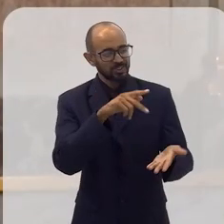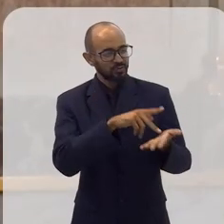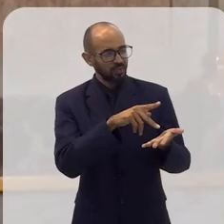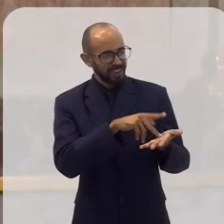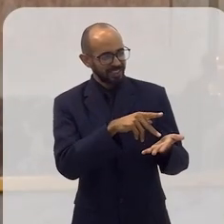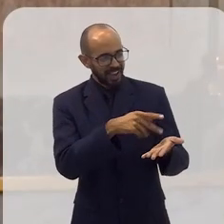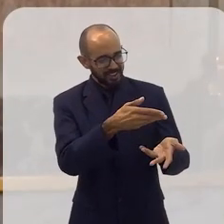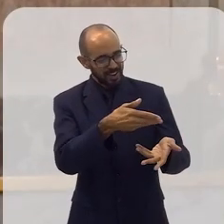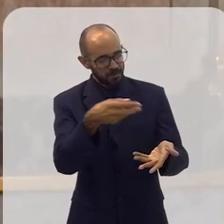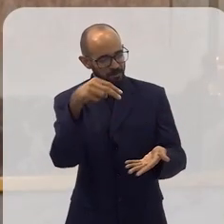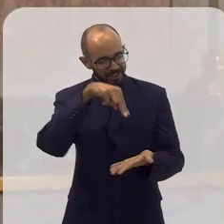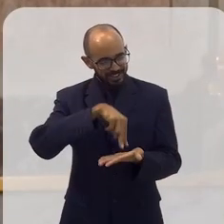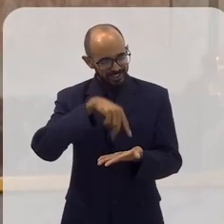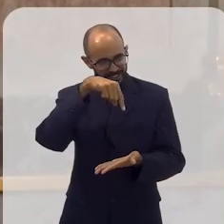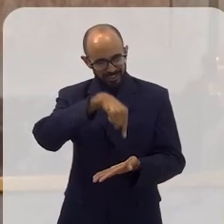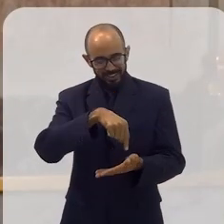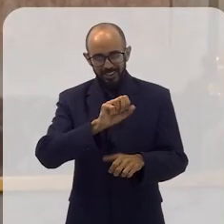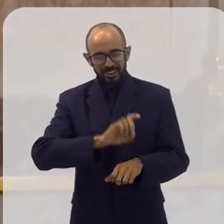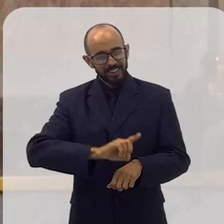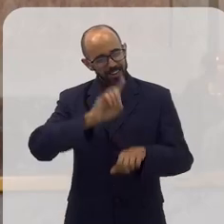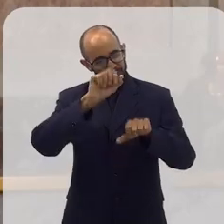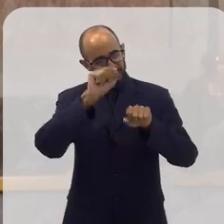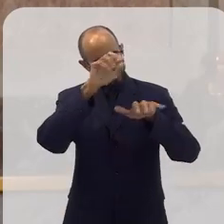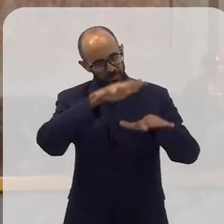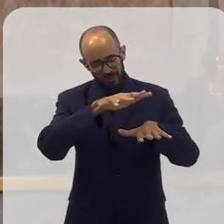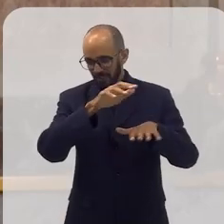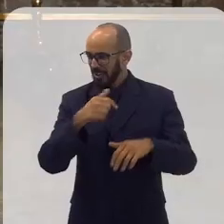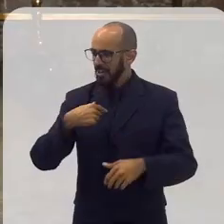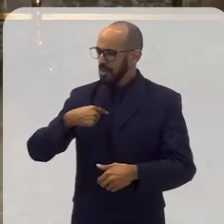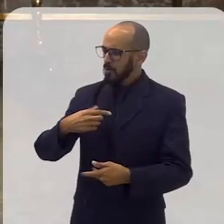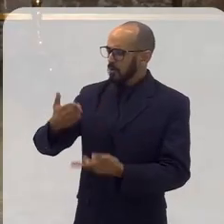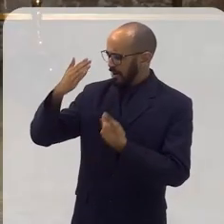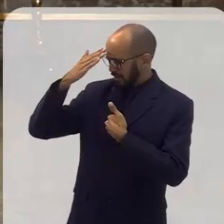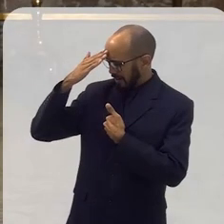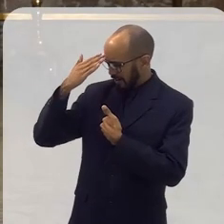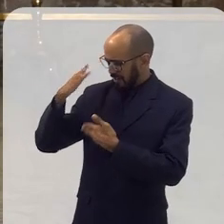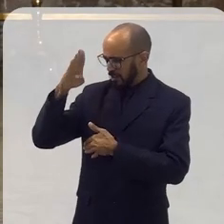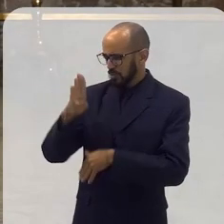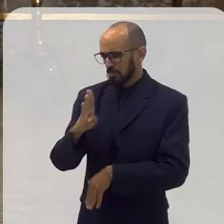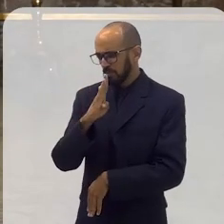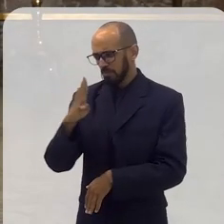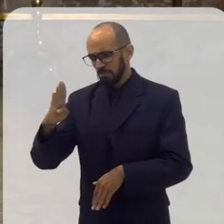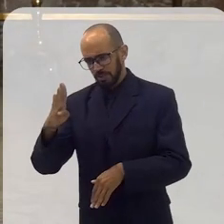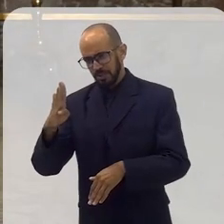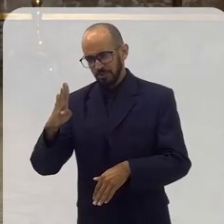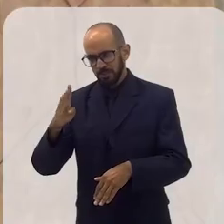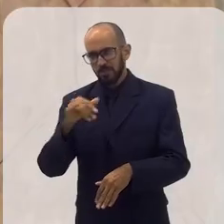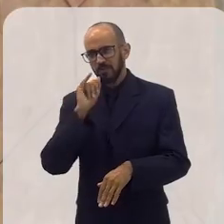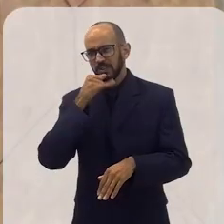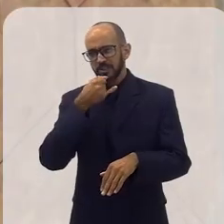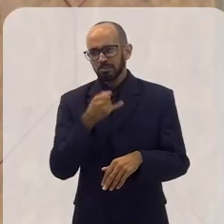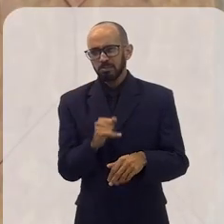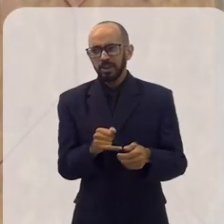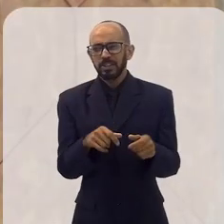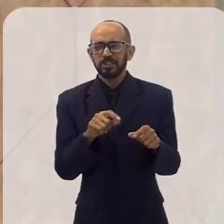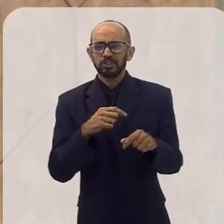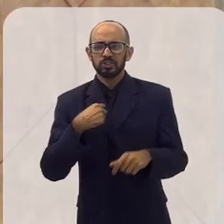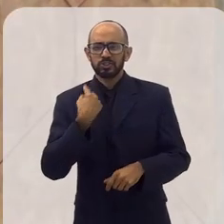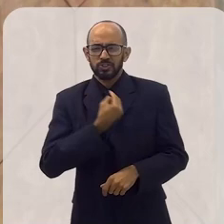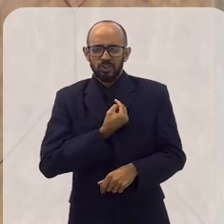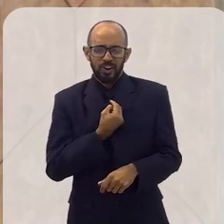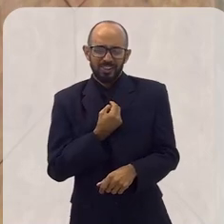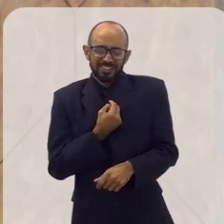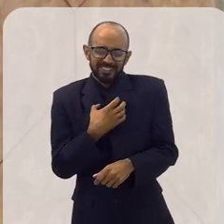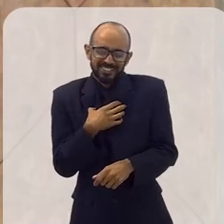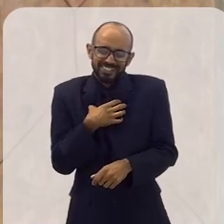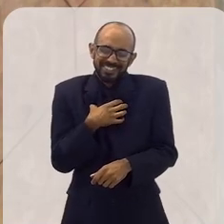presença de vocês hoje e Deus vos abençoe. Eu é que agradeço, Bispo Teodoro. Infelizmente,